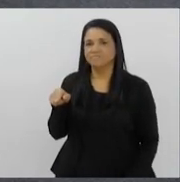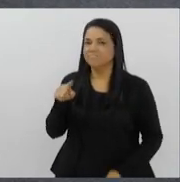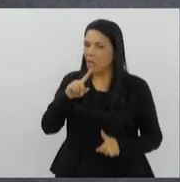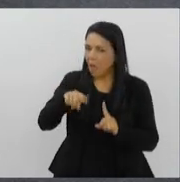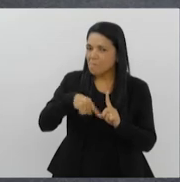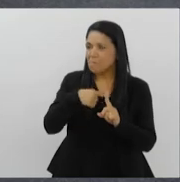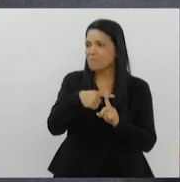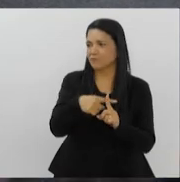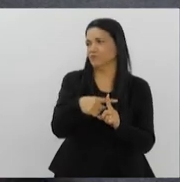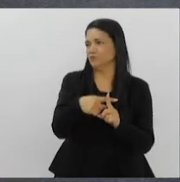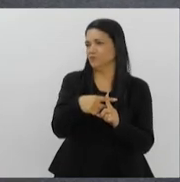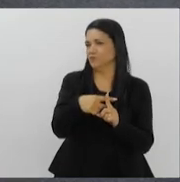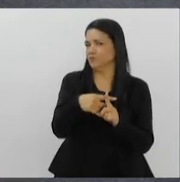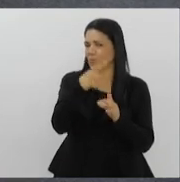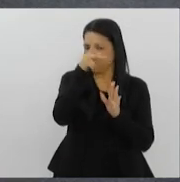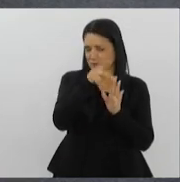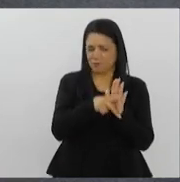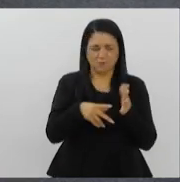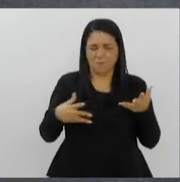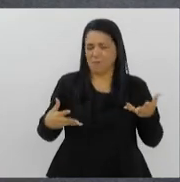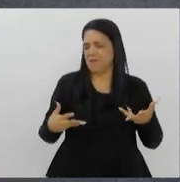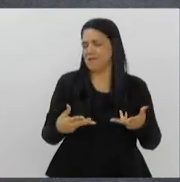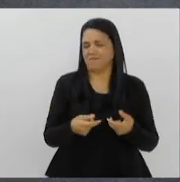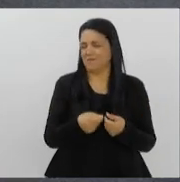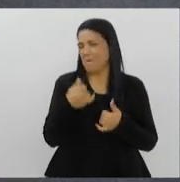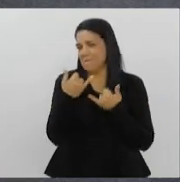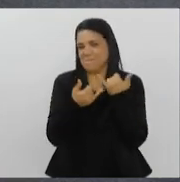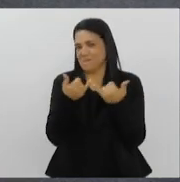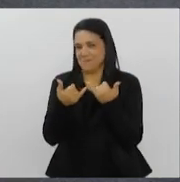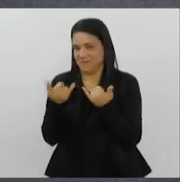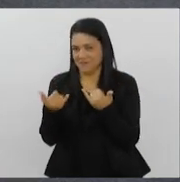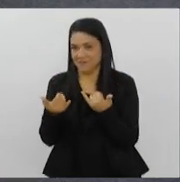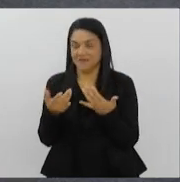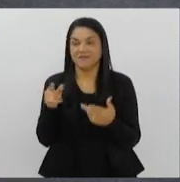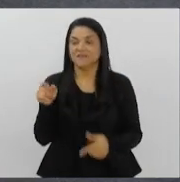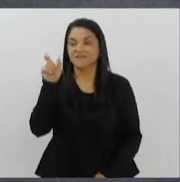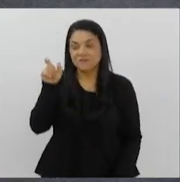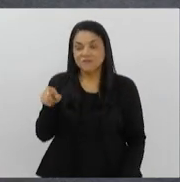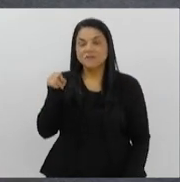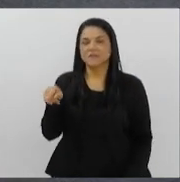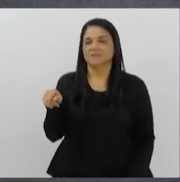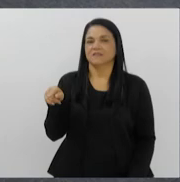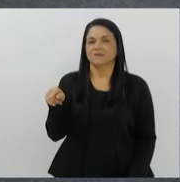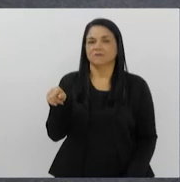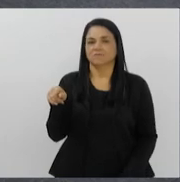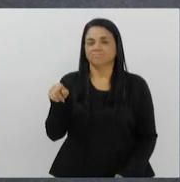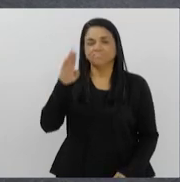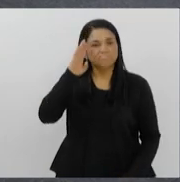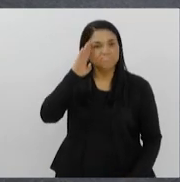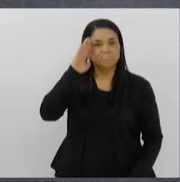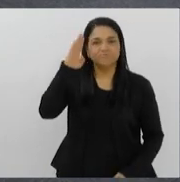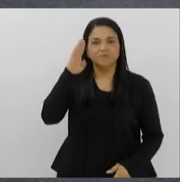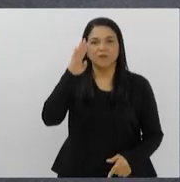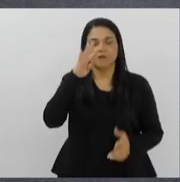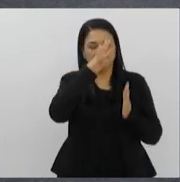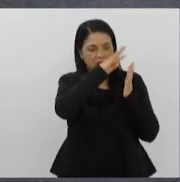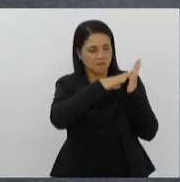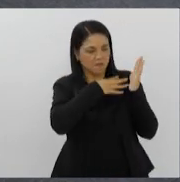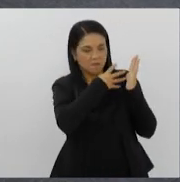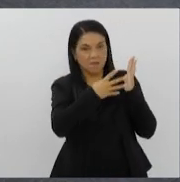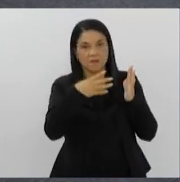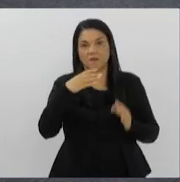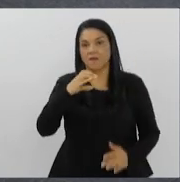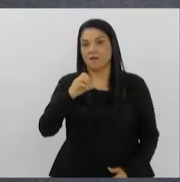positiva. Projeto maravilhoso. Você, quando prioriza no cardápio os produtos